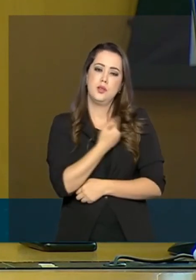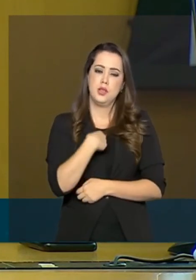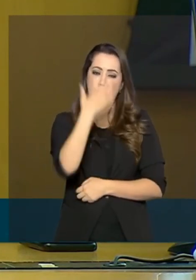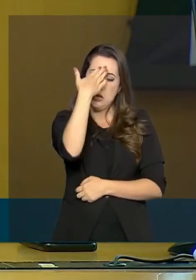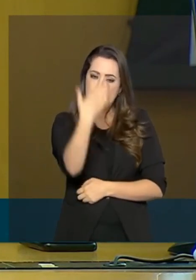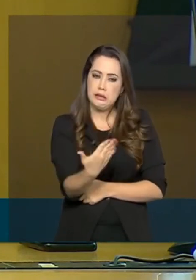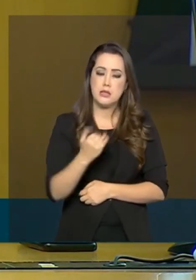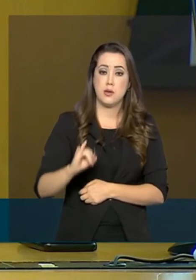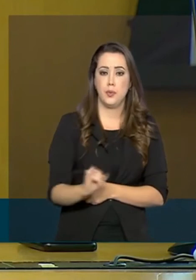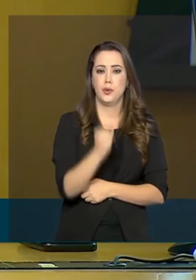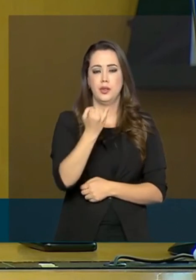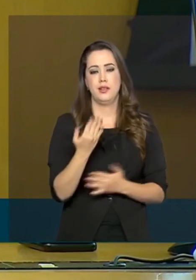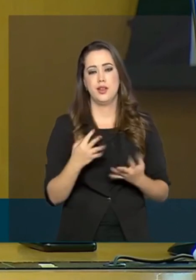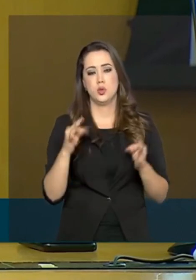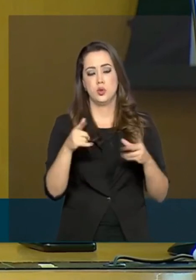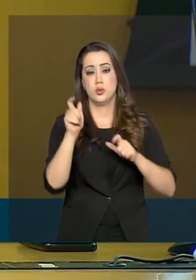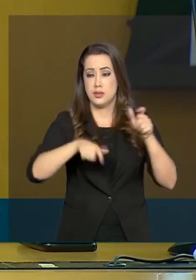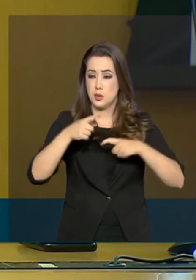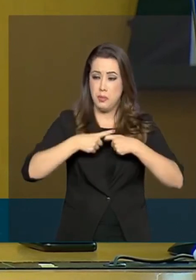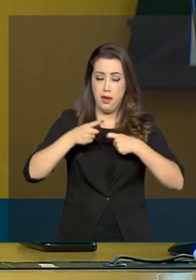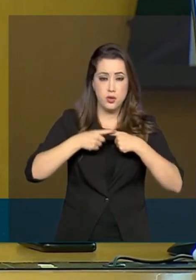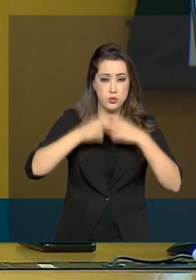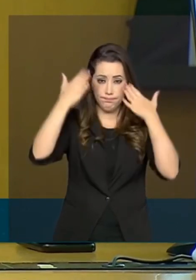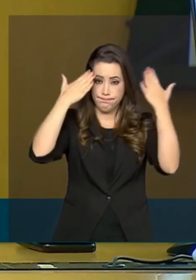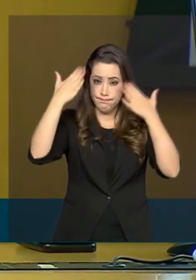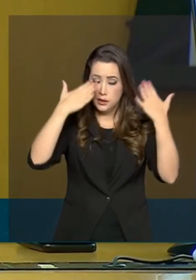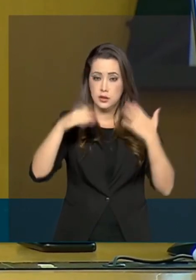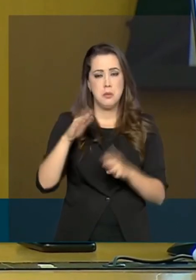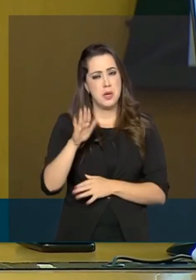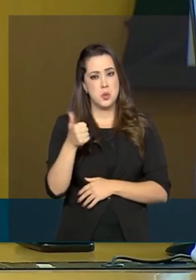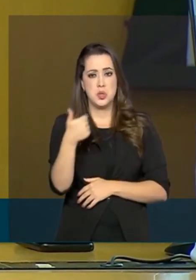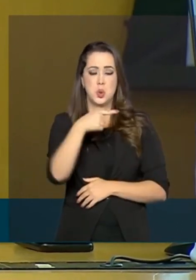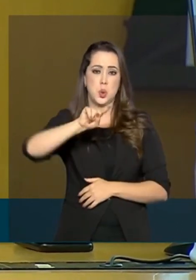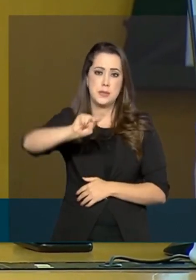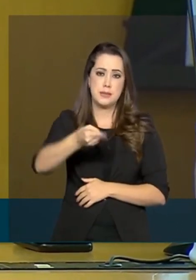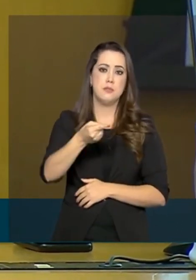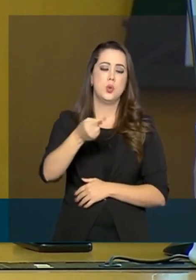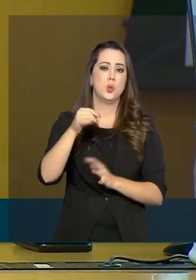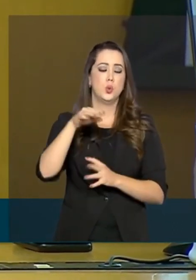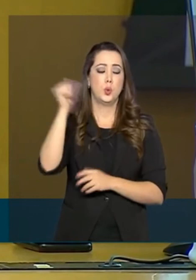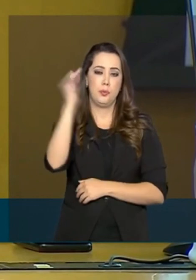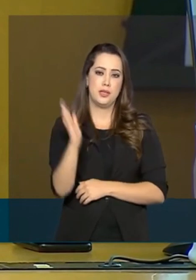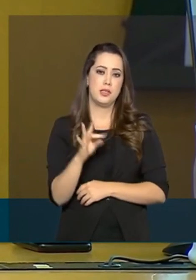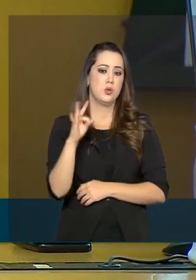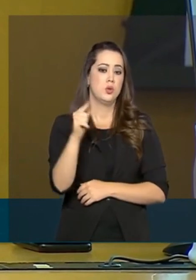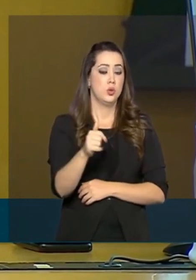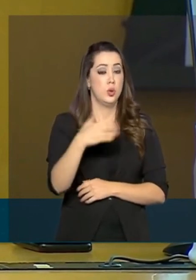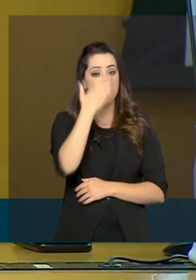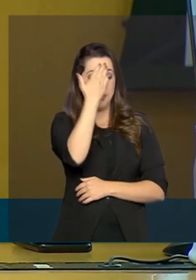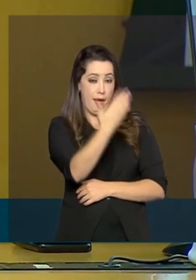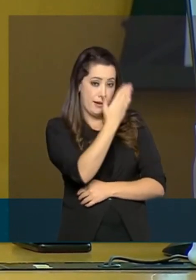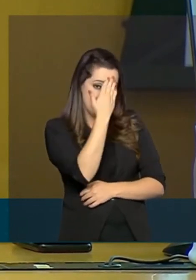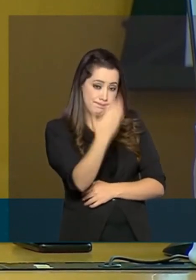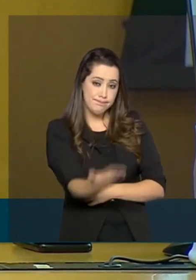obrigado a oportunidade. Todos os psiquiatras do Brasil, temos aí cerca de 12 mil psiquiatras no Brasil, todos agradecem. Com